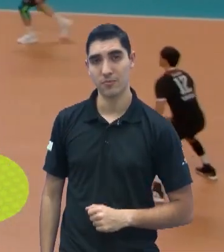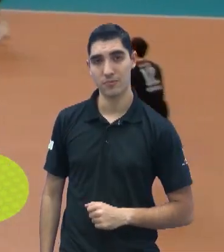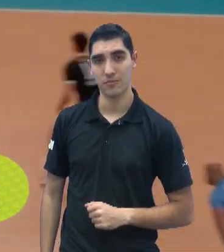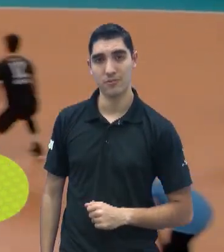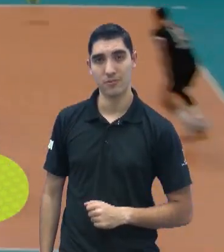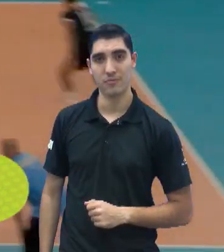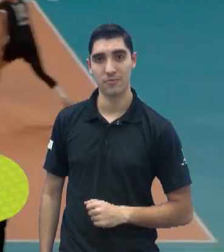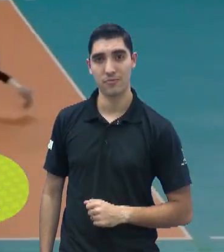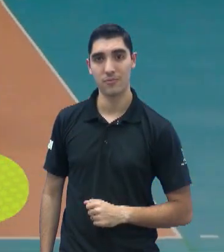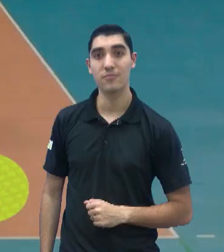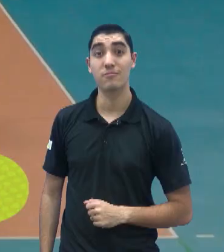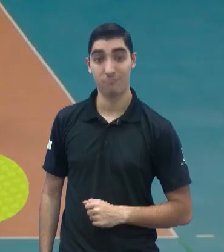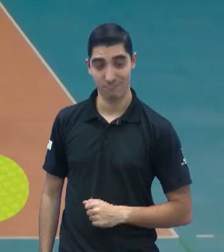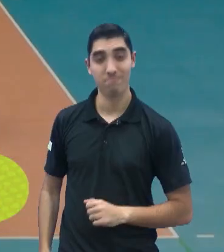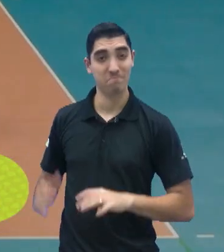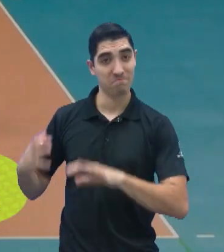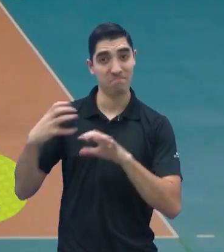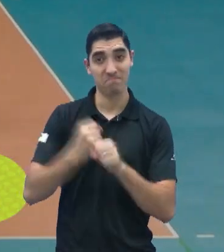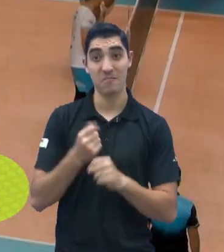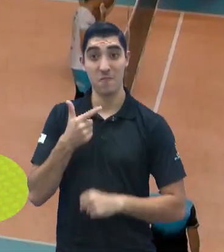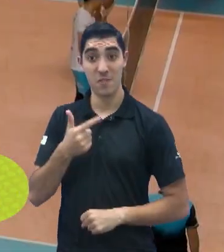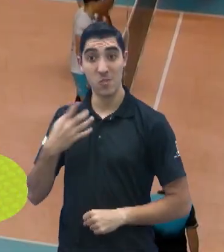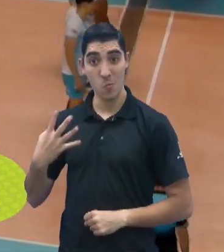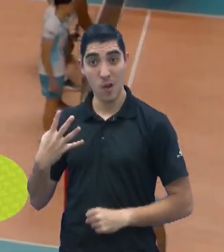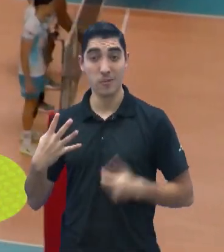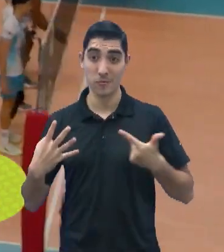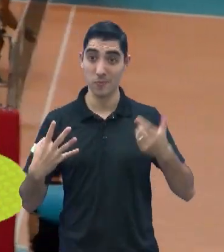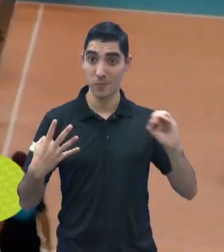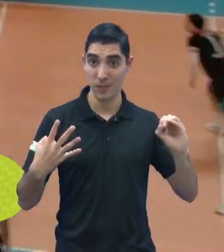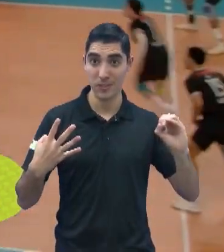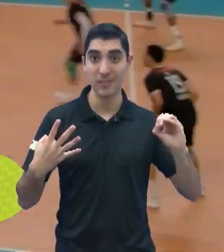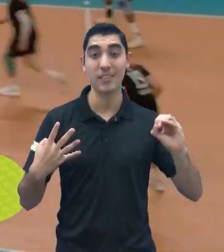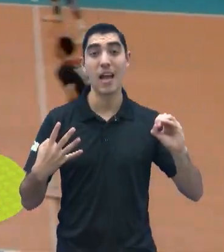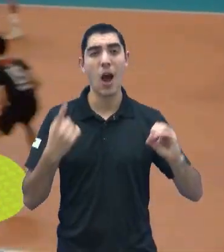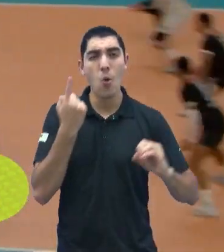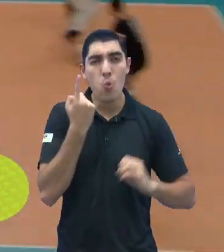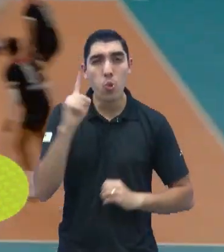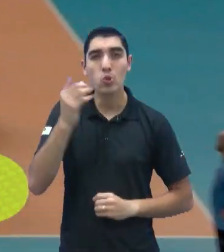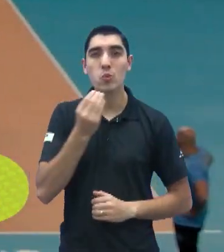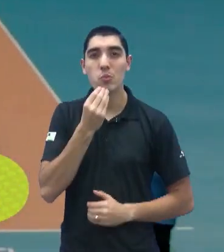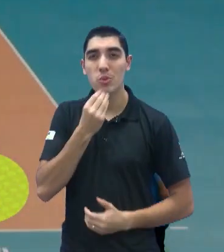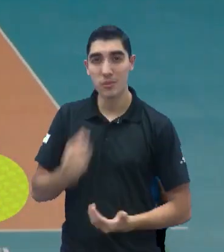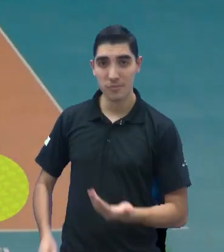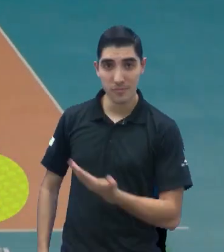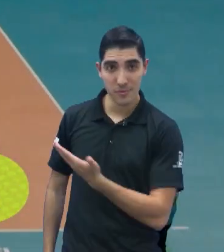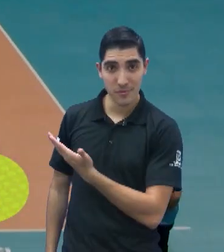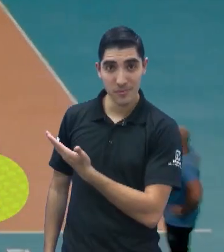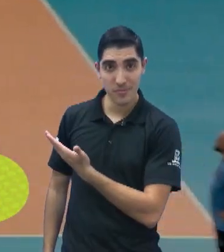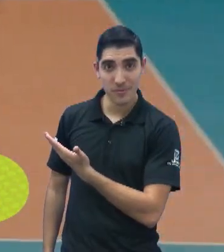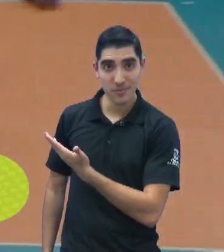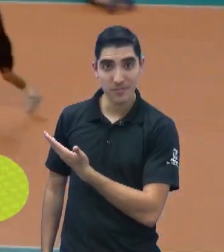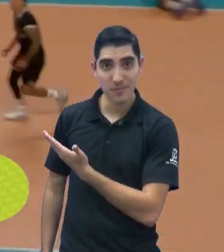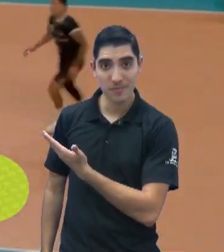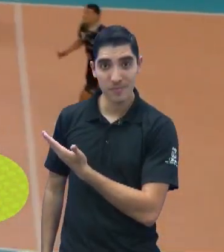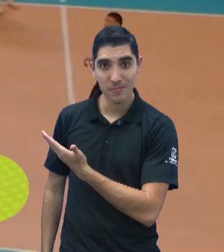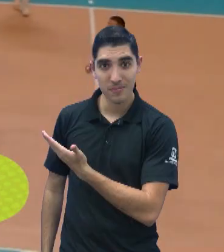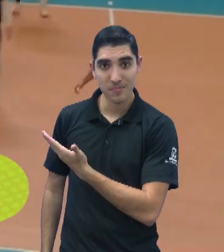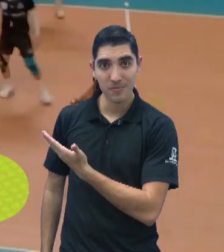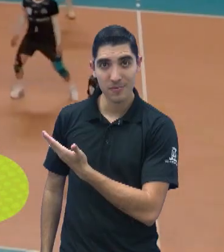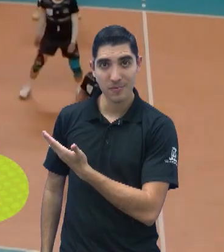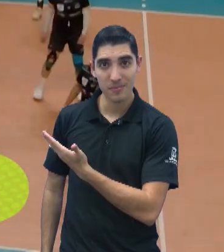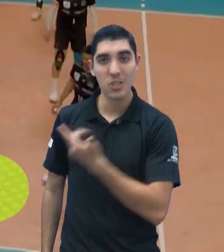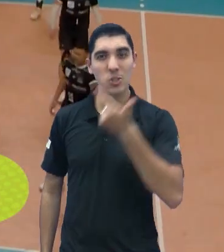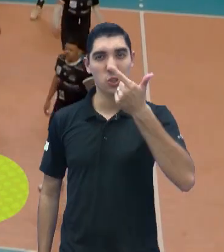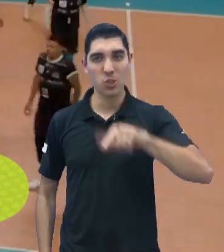Rômulo, 24-20. E no saque forçado de Bruno Canhoto, o ataque mogiano parou mais uma vez no